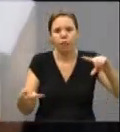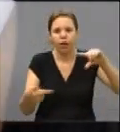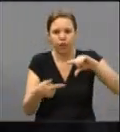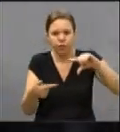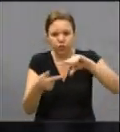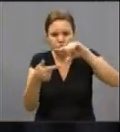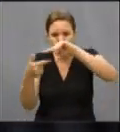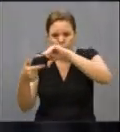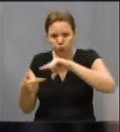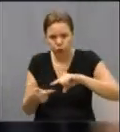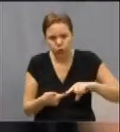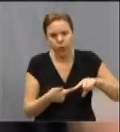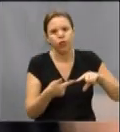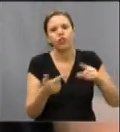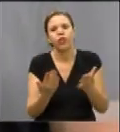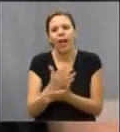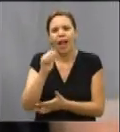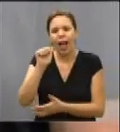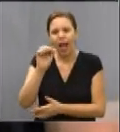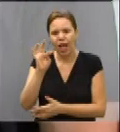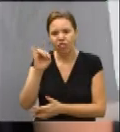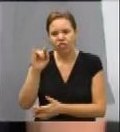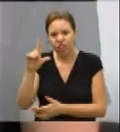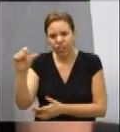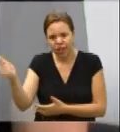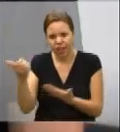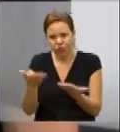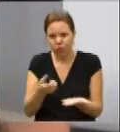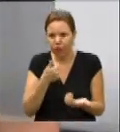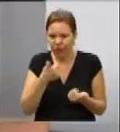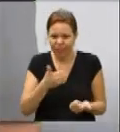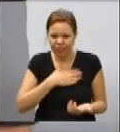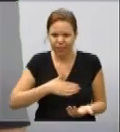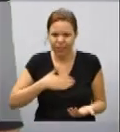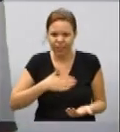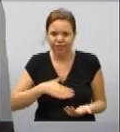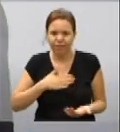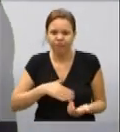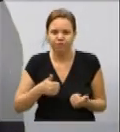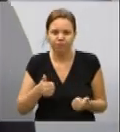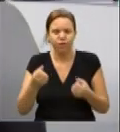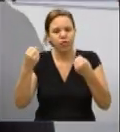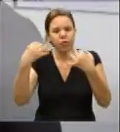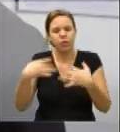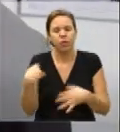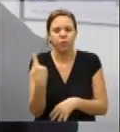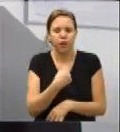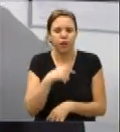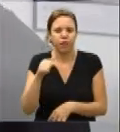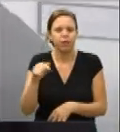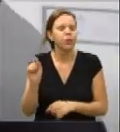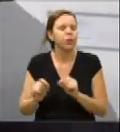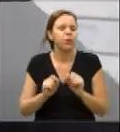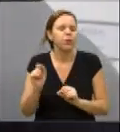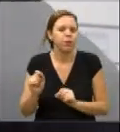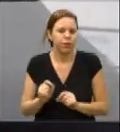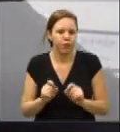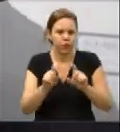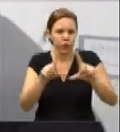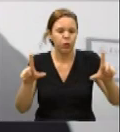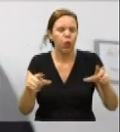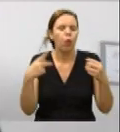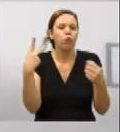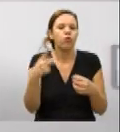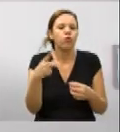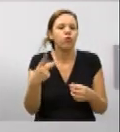uma delas. Tá aqui atrás. Tudo bem, Átila? Tudo bem, tranquilo. Então vamos lá, explica pra gente aqui. A